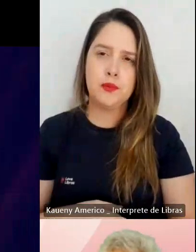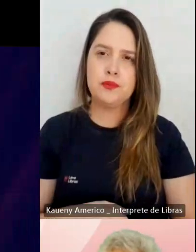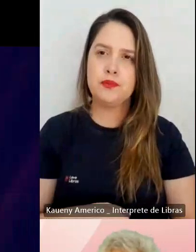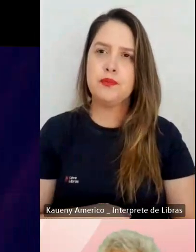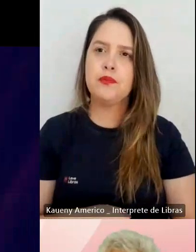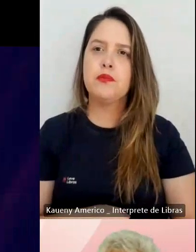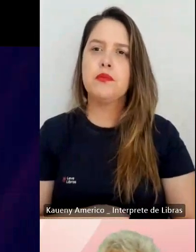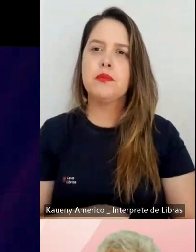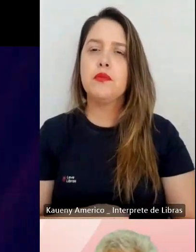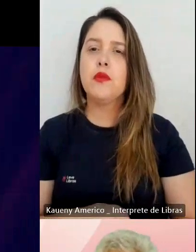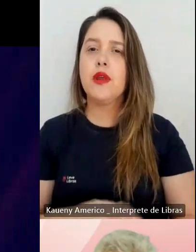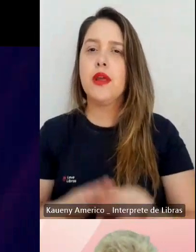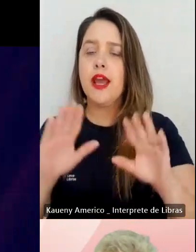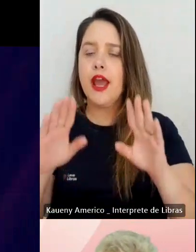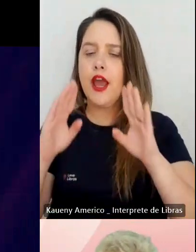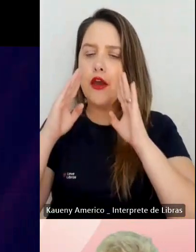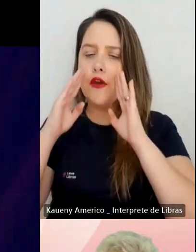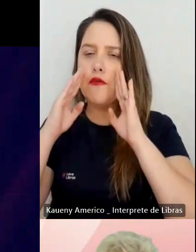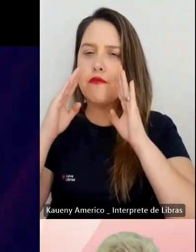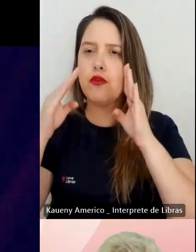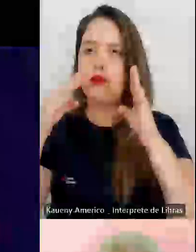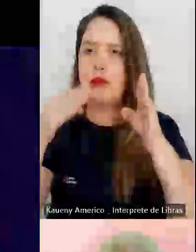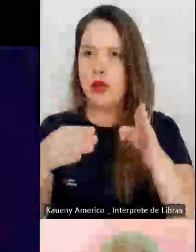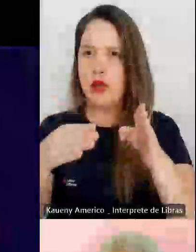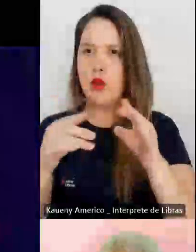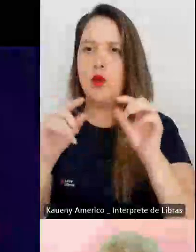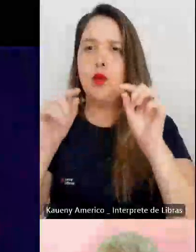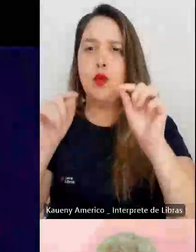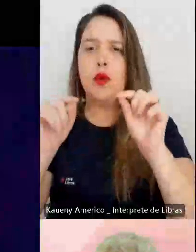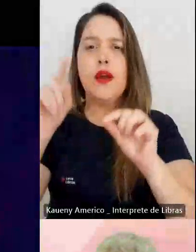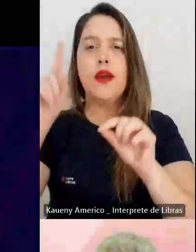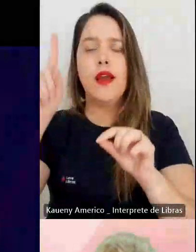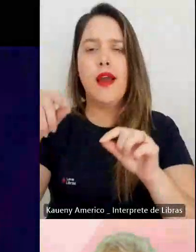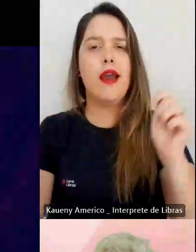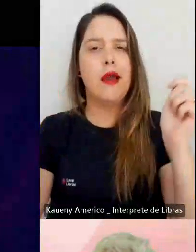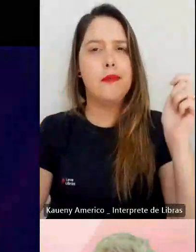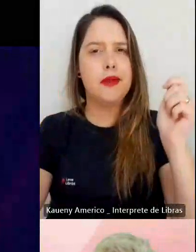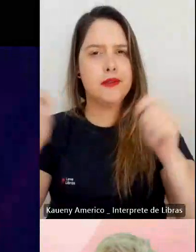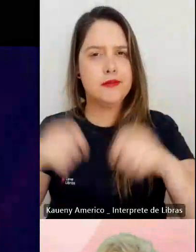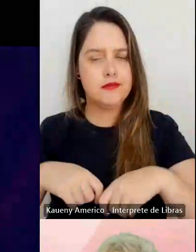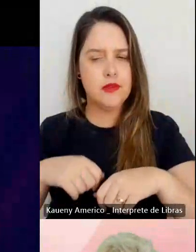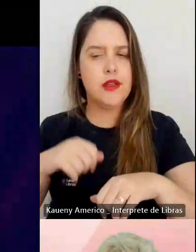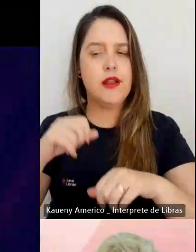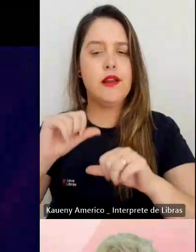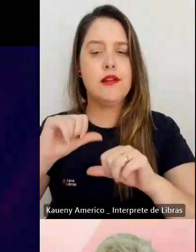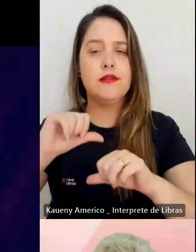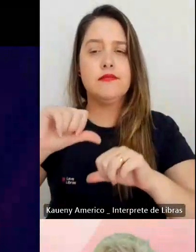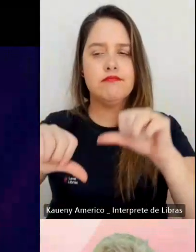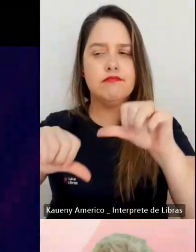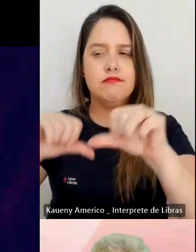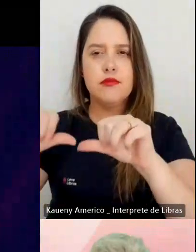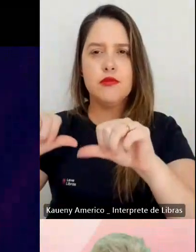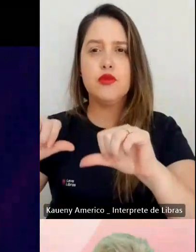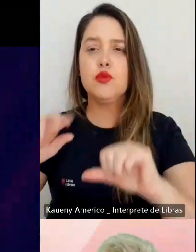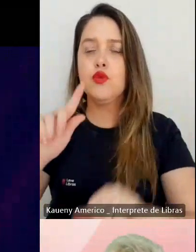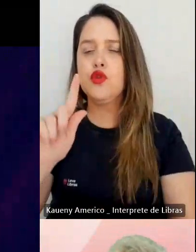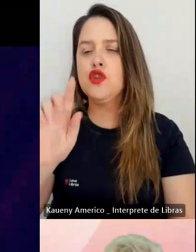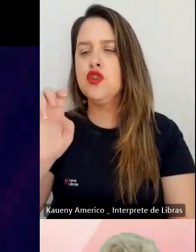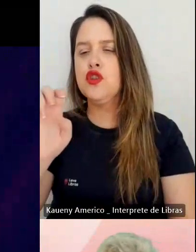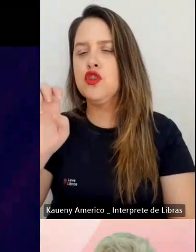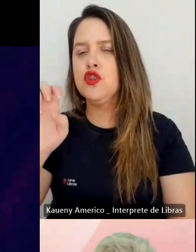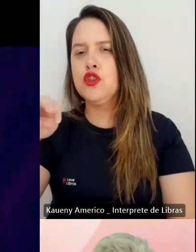Focando na hereditariedade, que é a capacidade de transferência dos genes familiares, ou seja, o